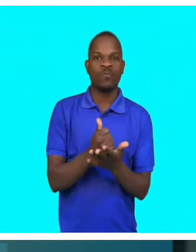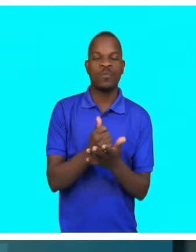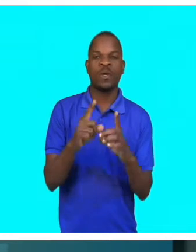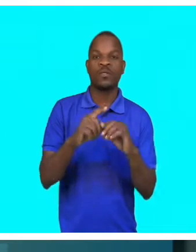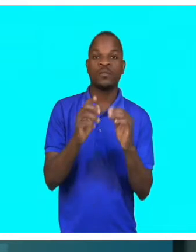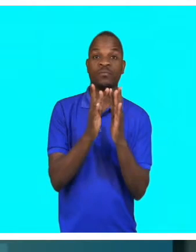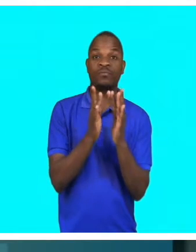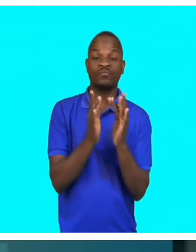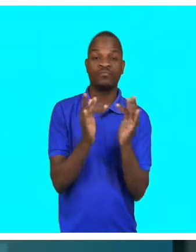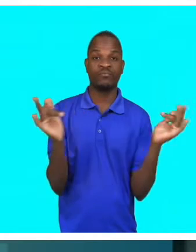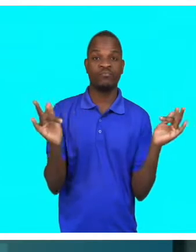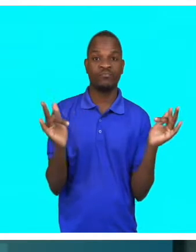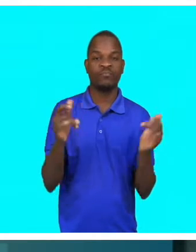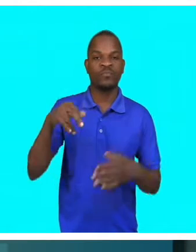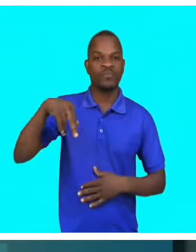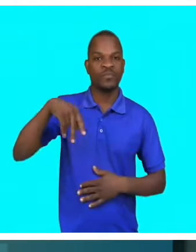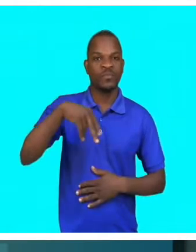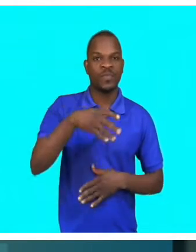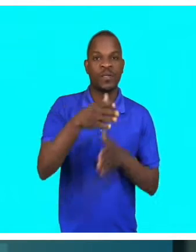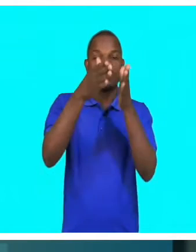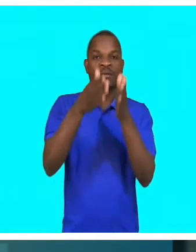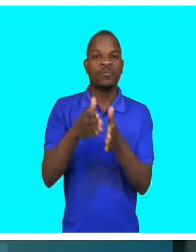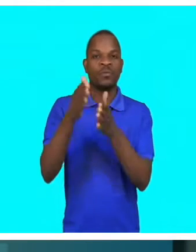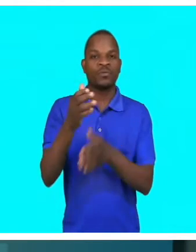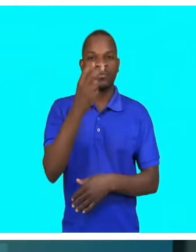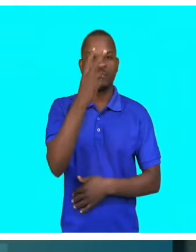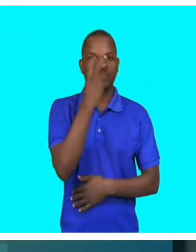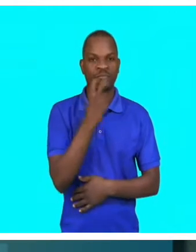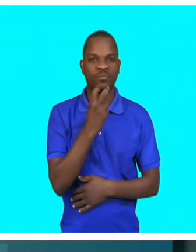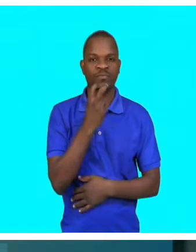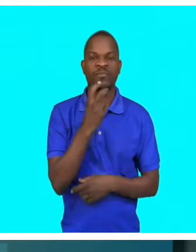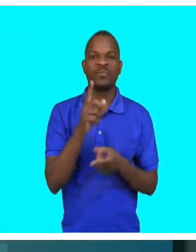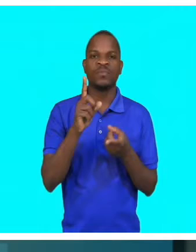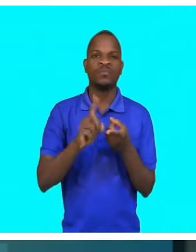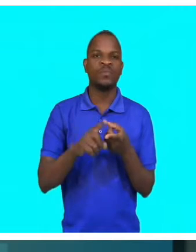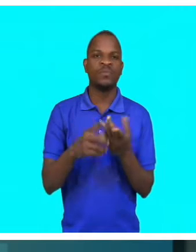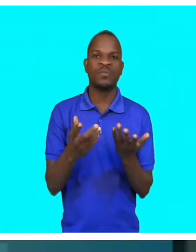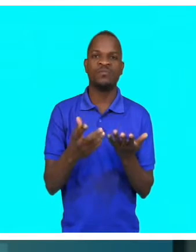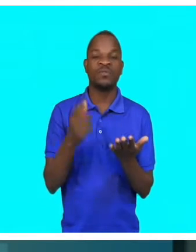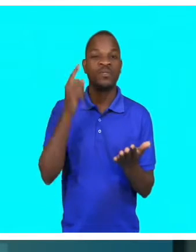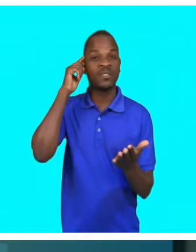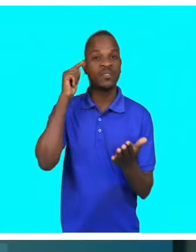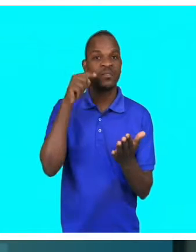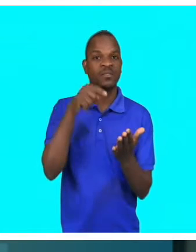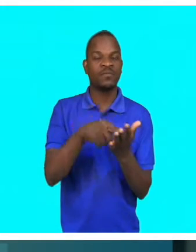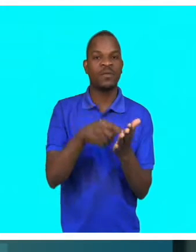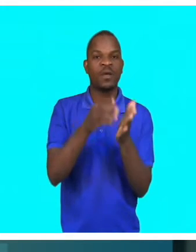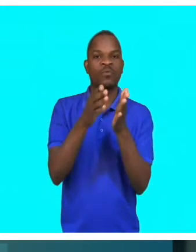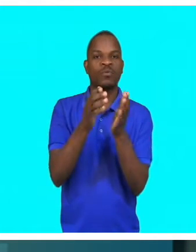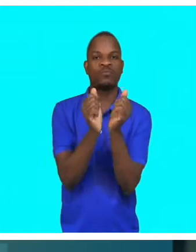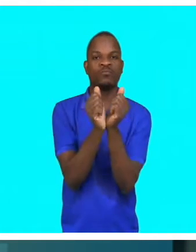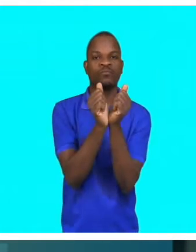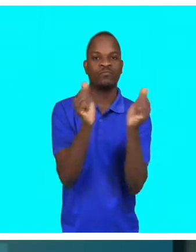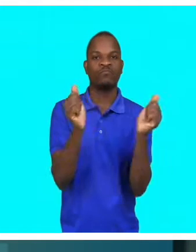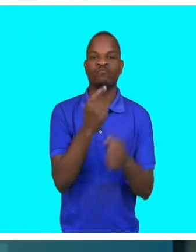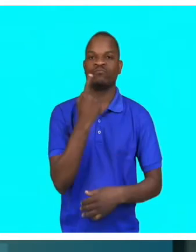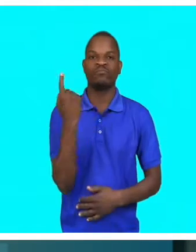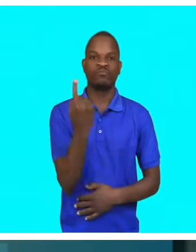a independência na locomoção das pessoas com deficiência visual. É um símbolo de